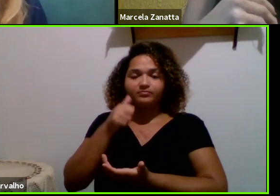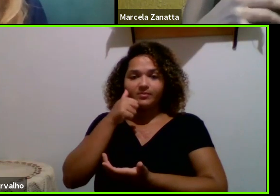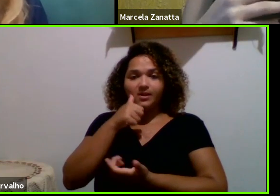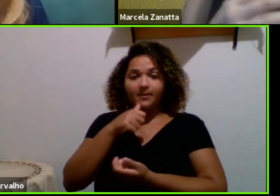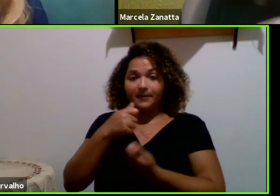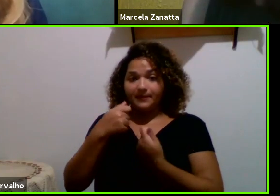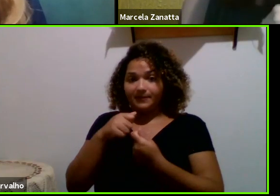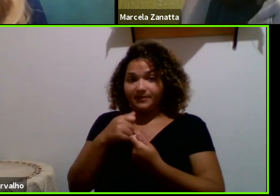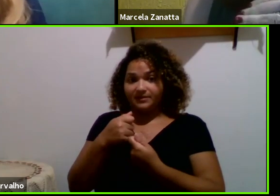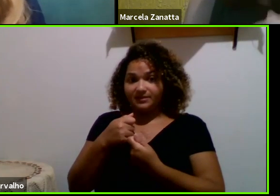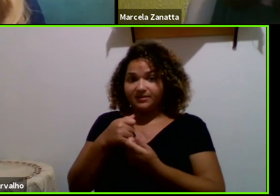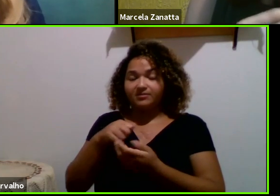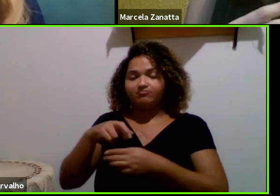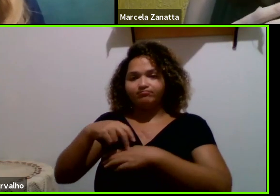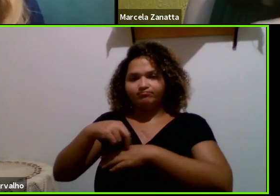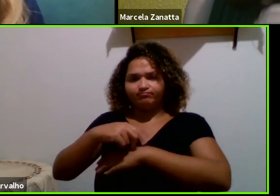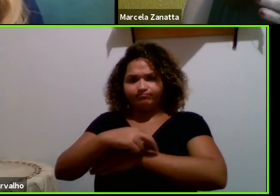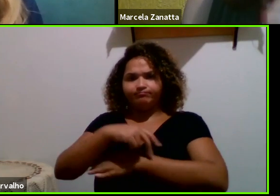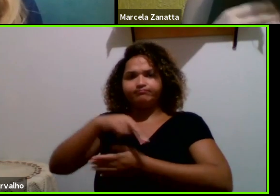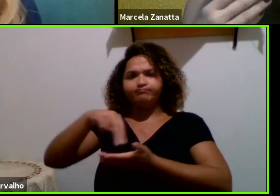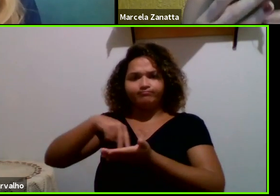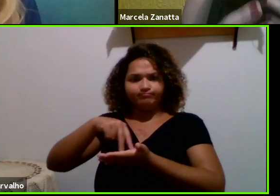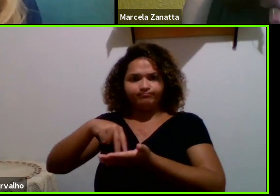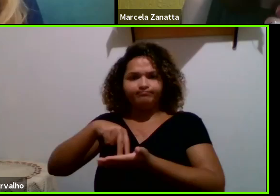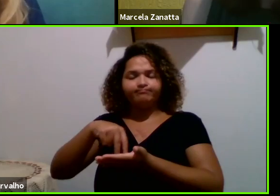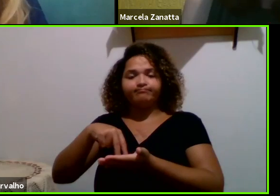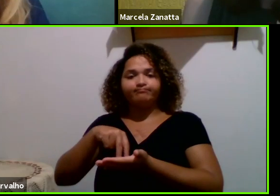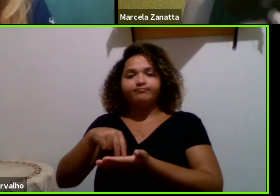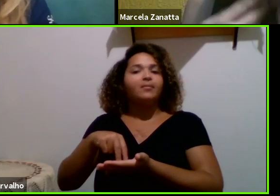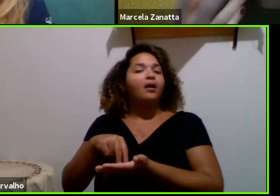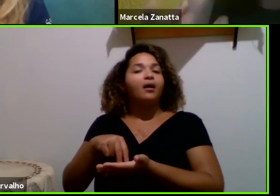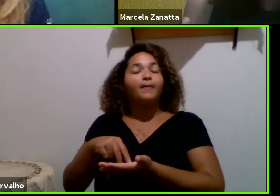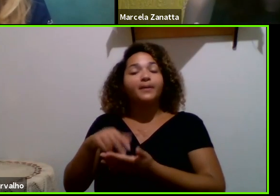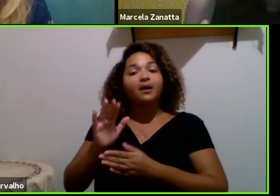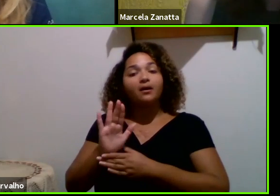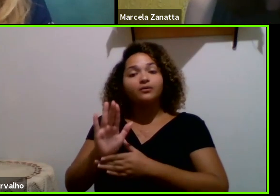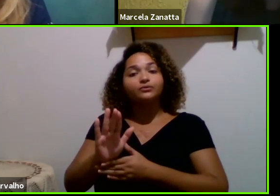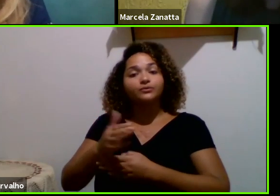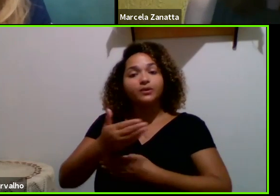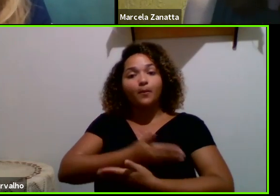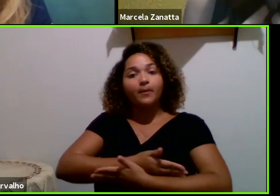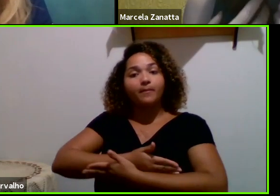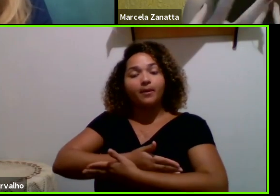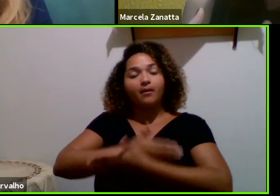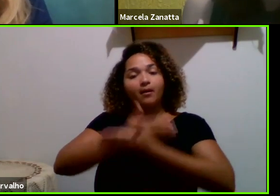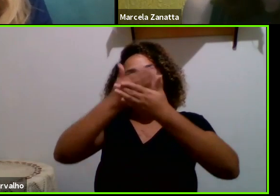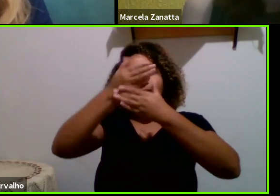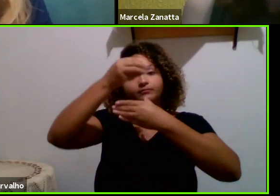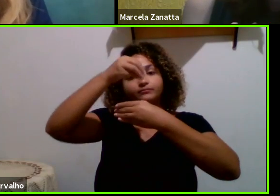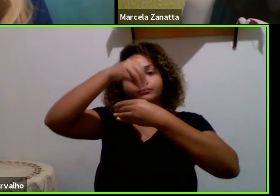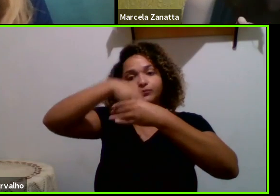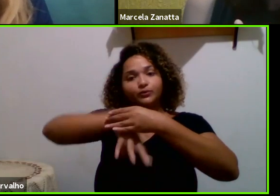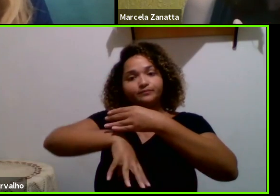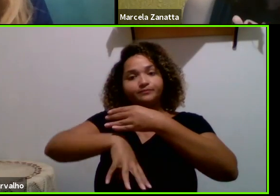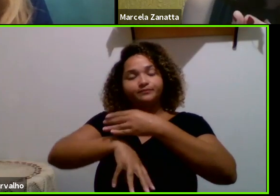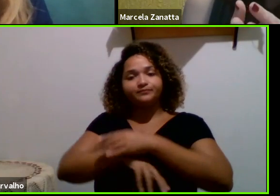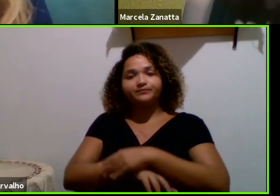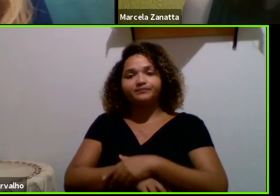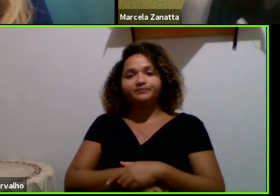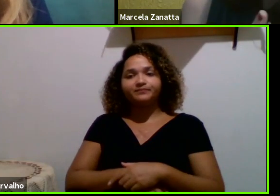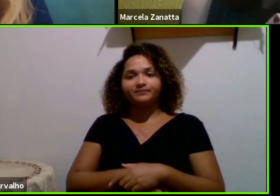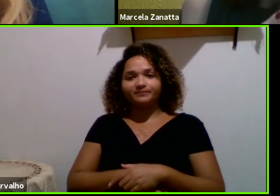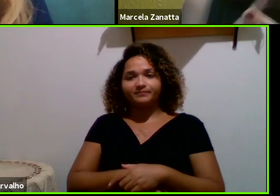ajudar o bebezinho a fletir, rodar, descer. Então, parto é movimento, parto é dança, parto é som. Por isso